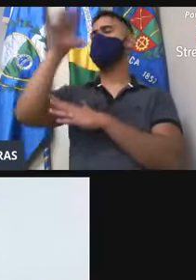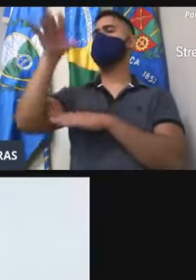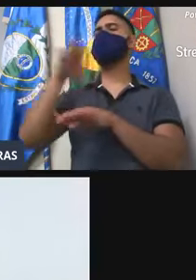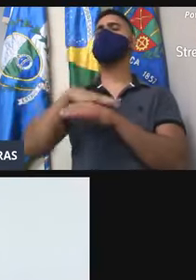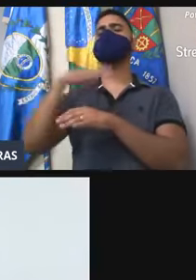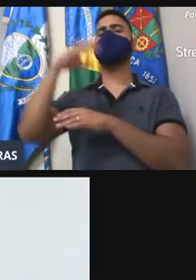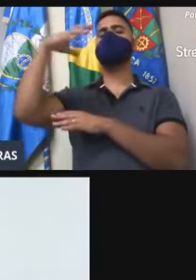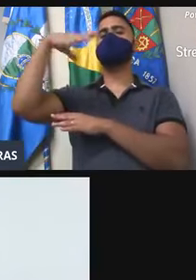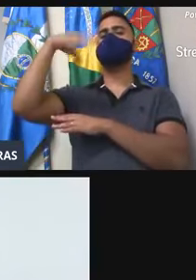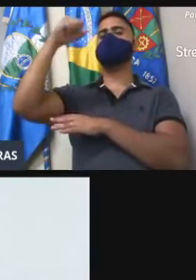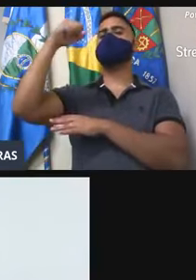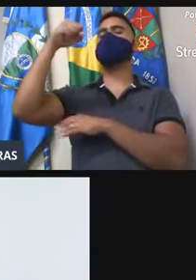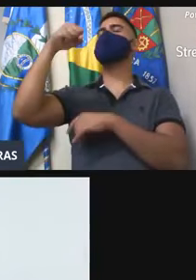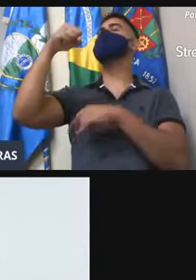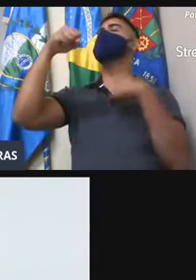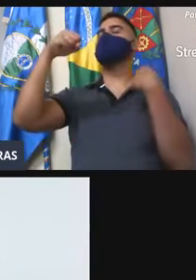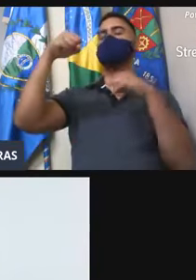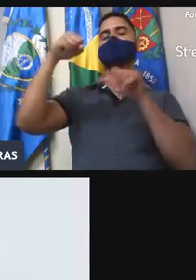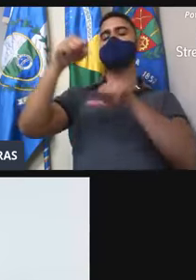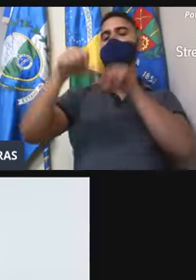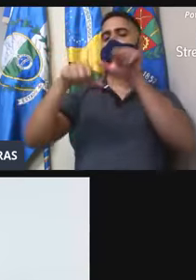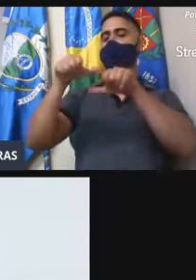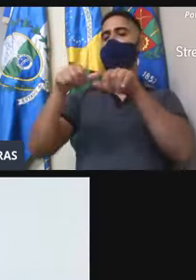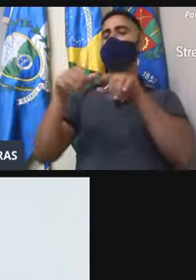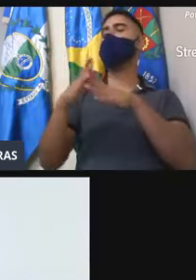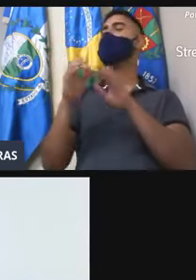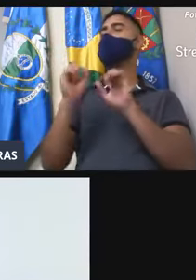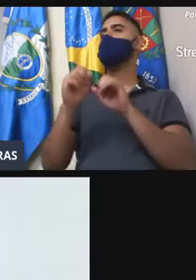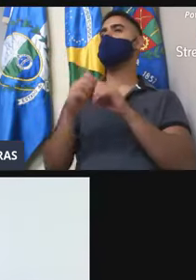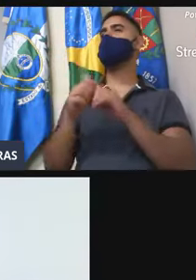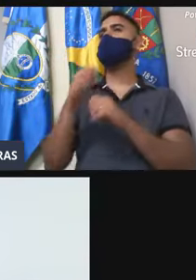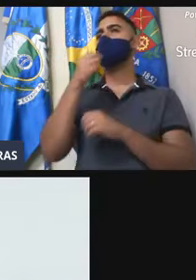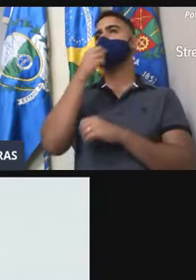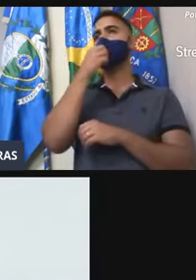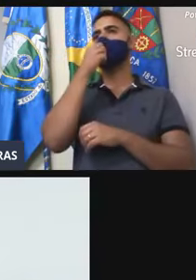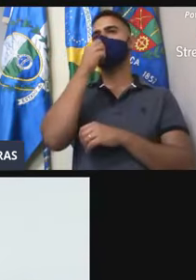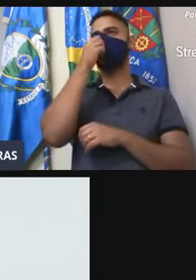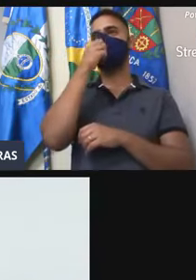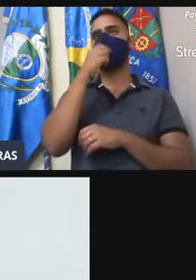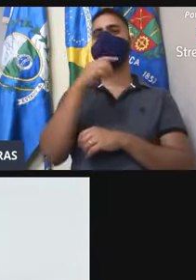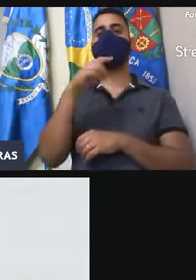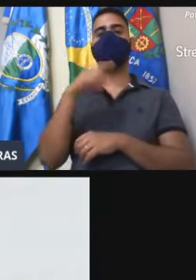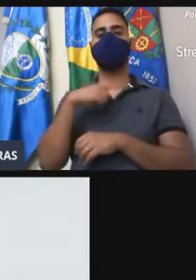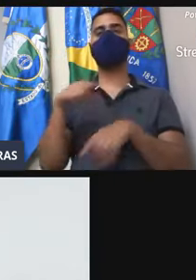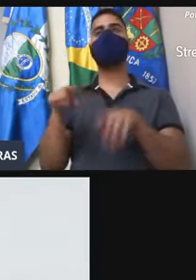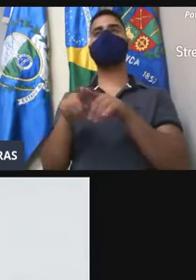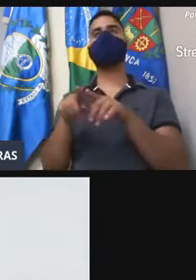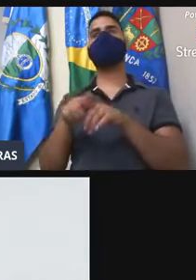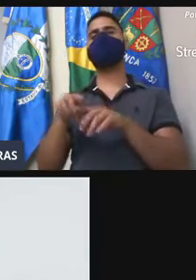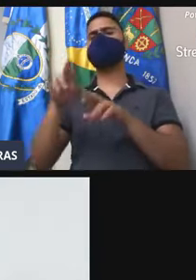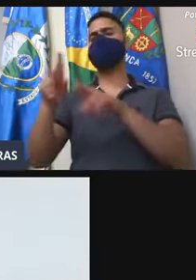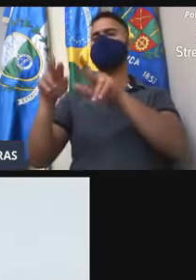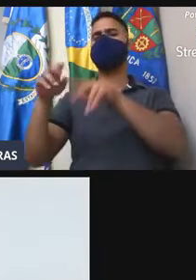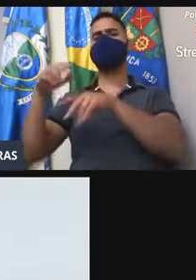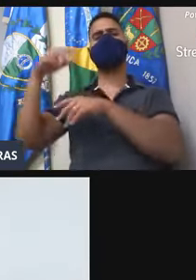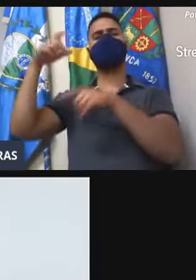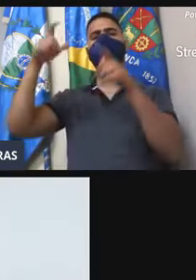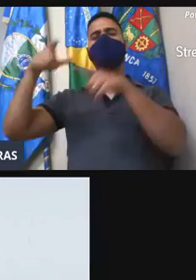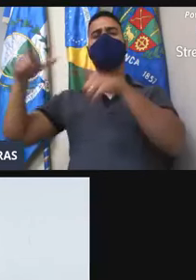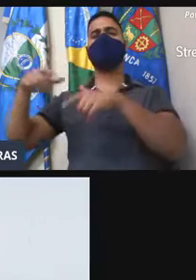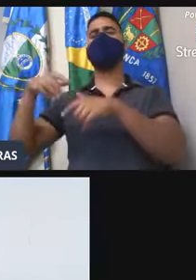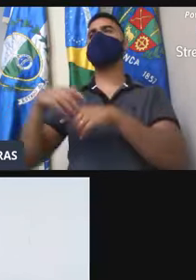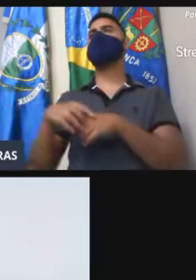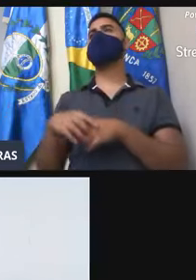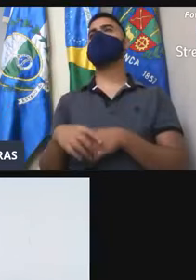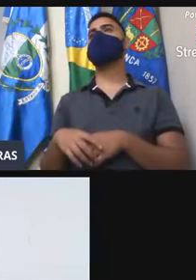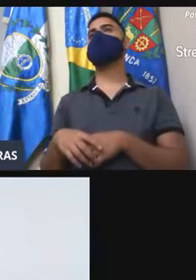dias, ali perto do Ferro Velho, pode ir lá perguntar o César, que era o antigo do Golden Goal ali, perto do Ferro Velho, tem do Luizinho Azal lá, que não pode me ver, que o Silvio sabe,